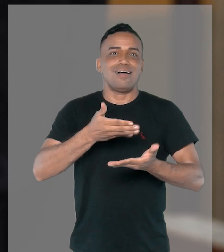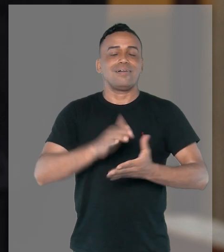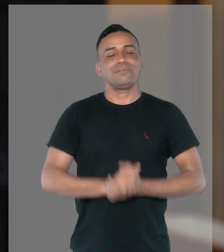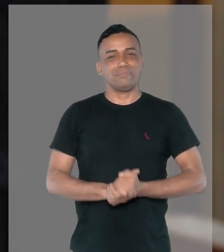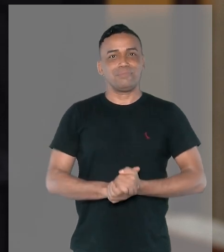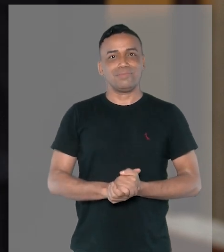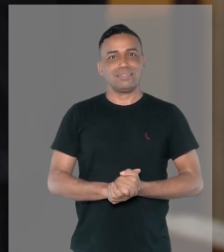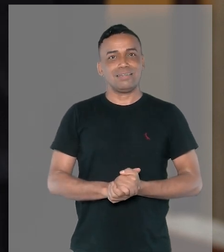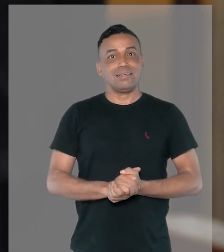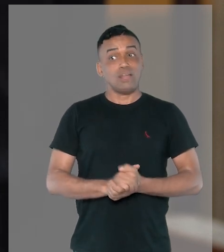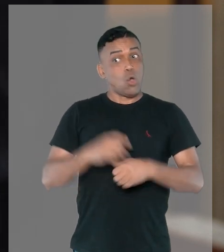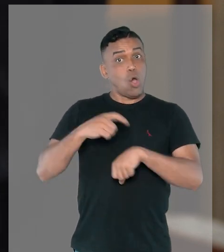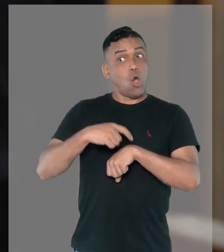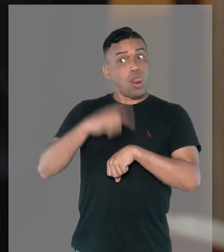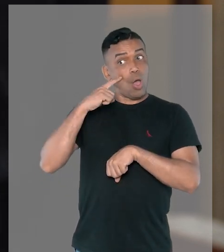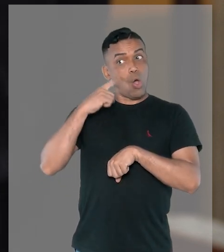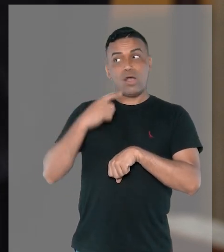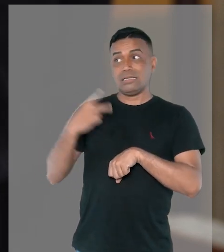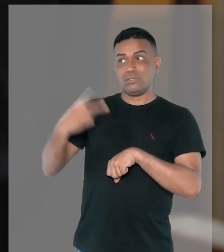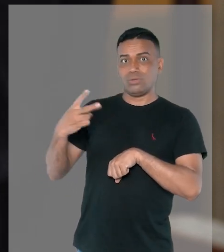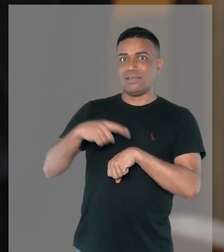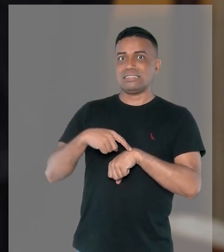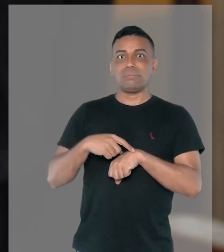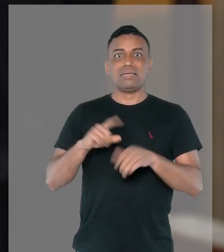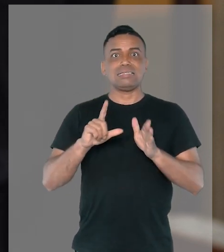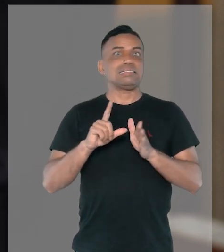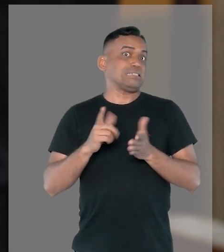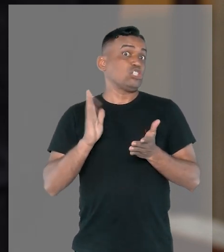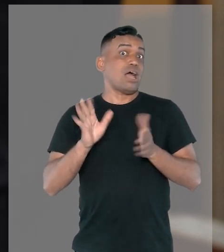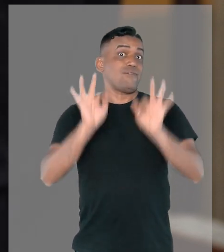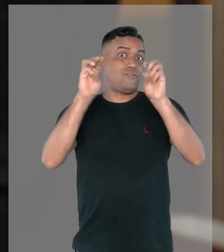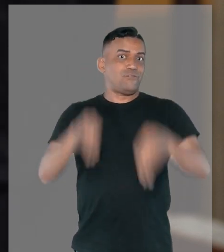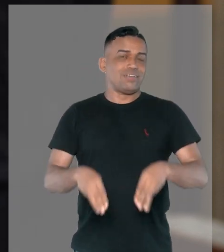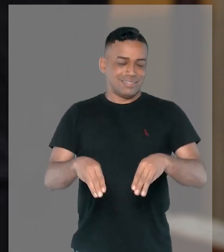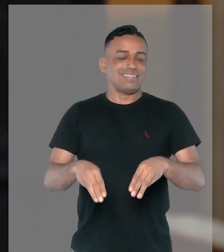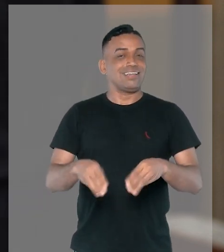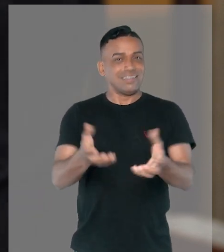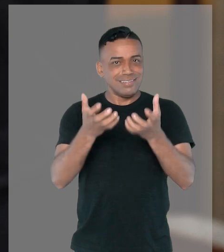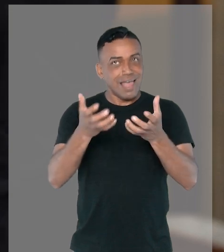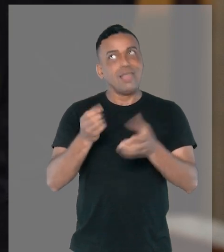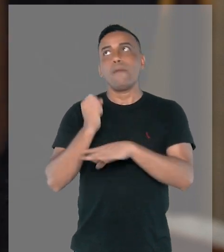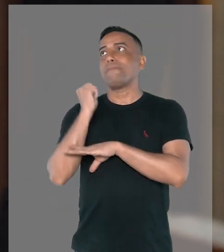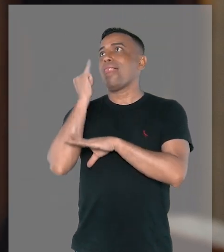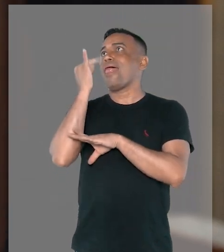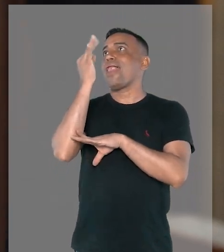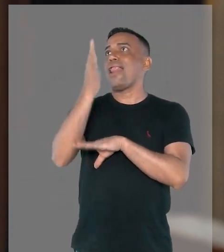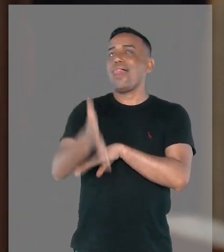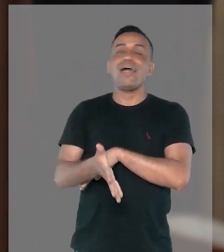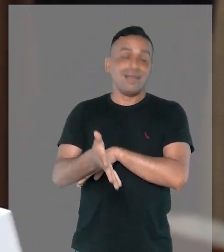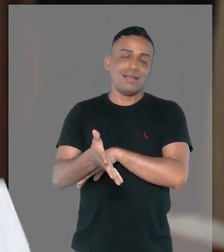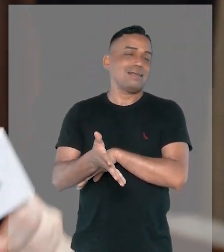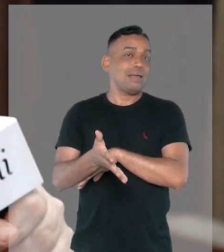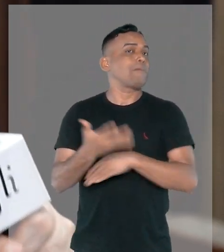Gente, ele já olhar para o relógio segunda vez, mas deve estar na hora de encerrar. Se vocês quiserem, eu fico falando até amanhã cedo, como ele